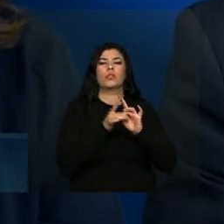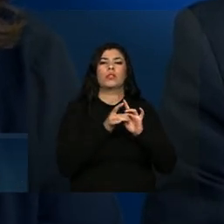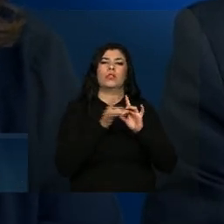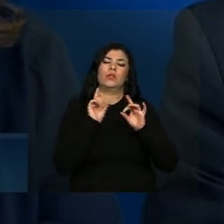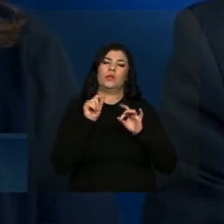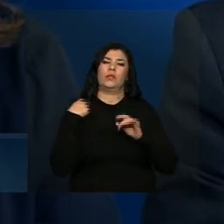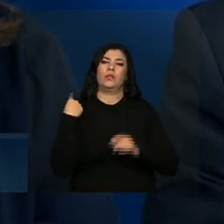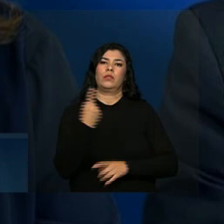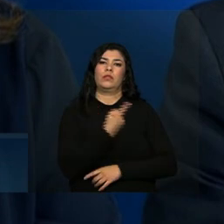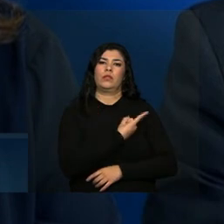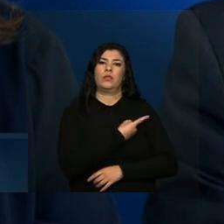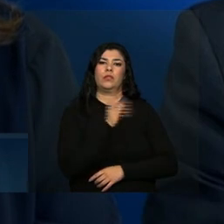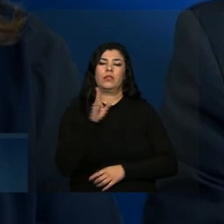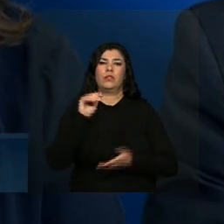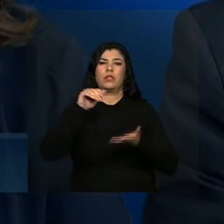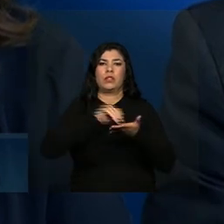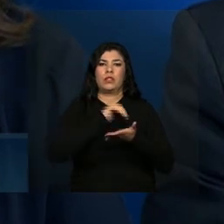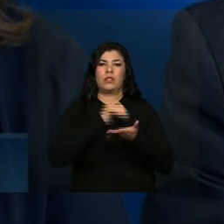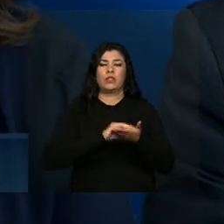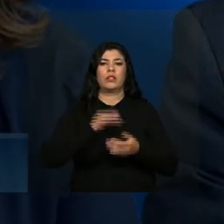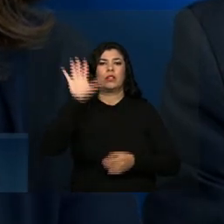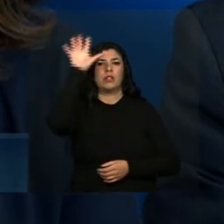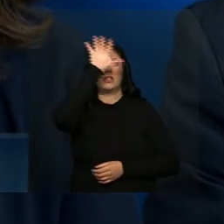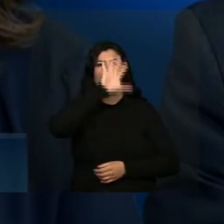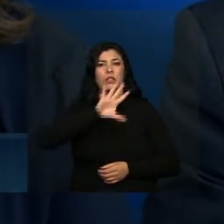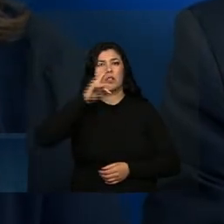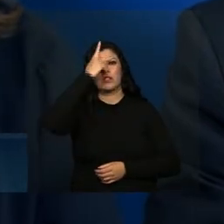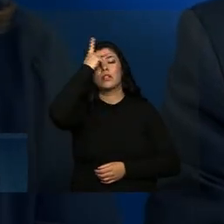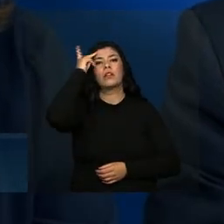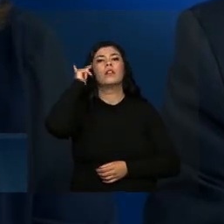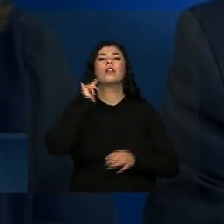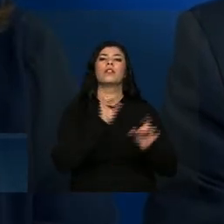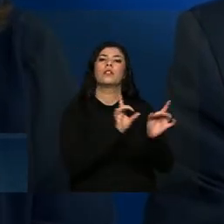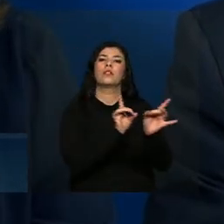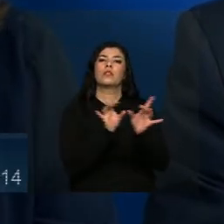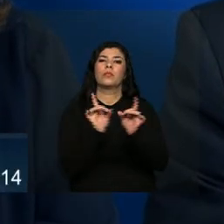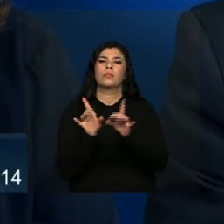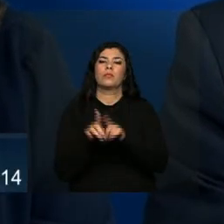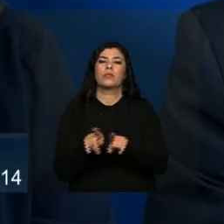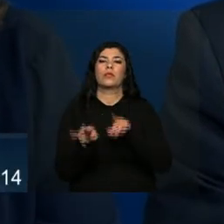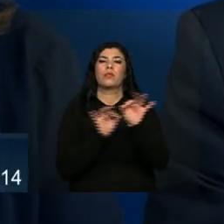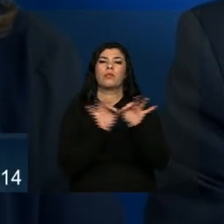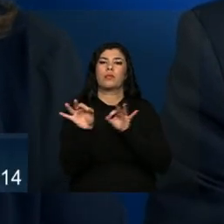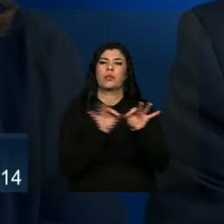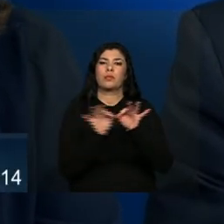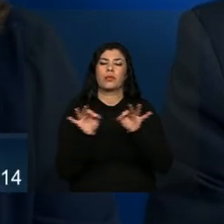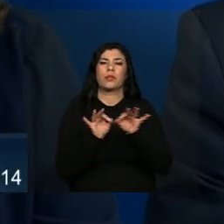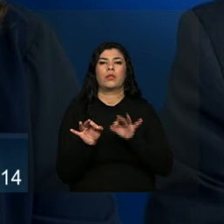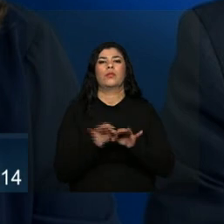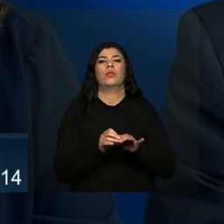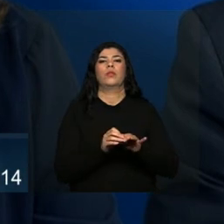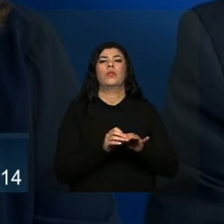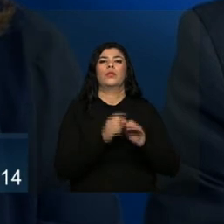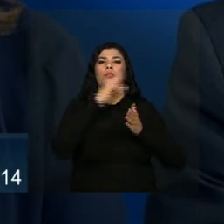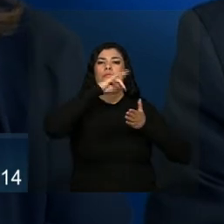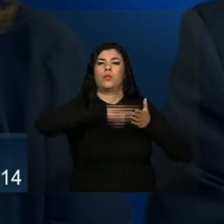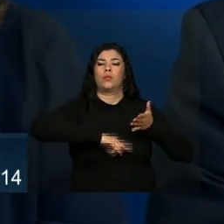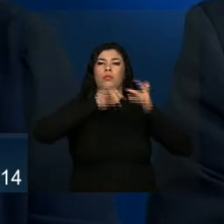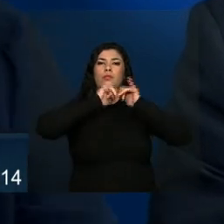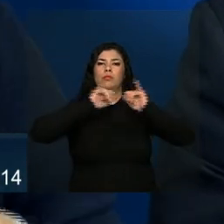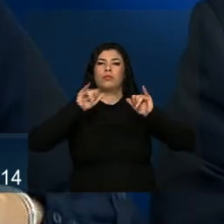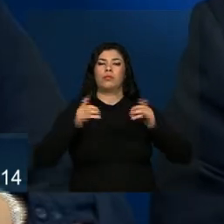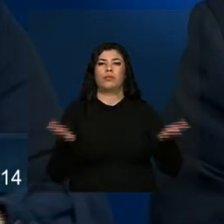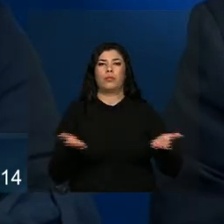qual a secretaria nacional do Consumidor preparou esse boletim não é a